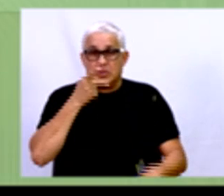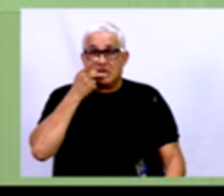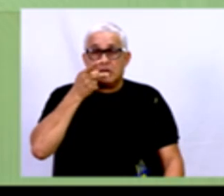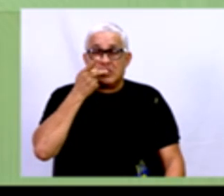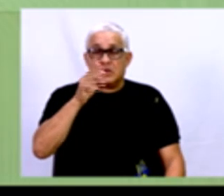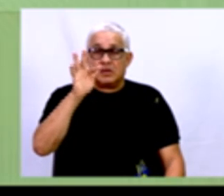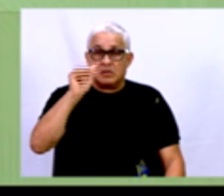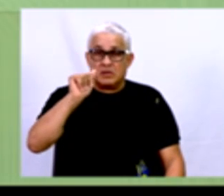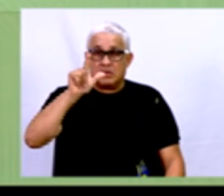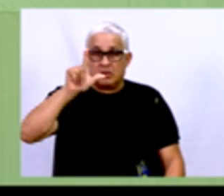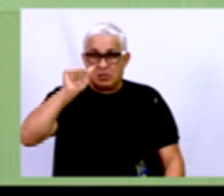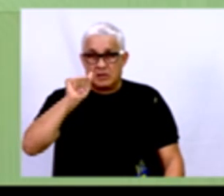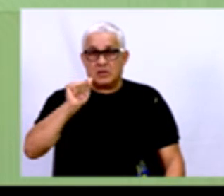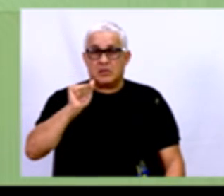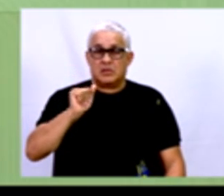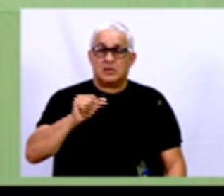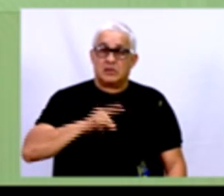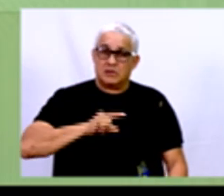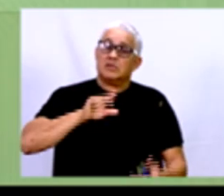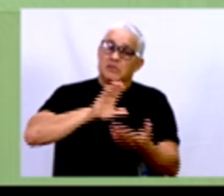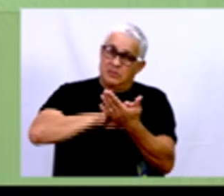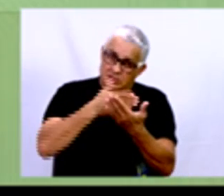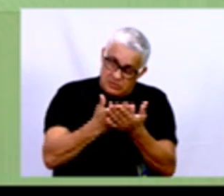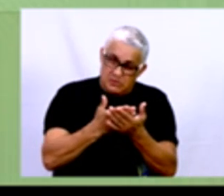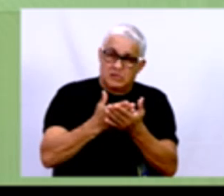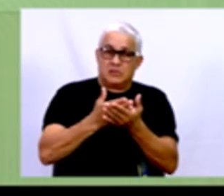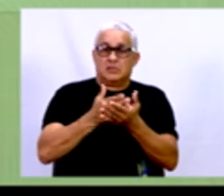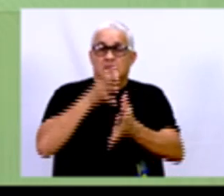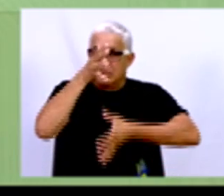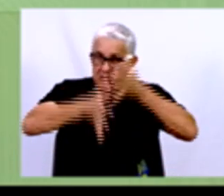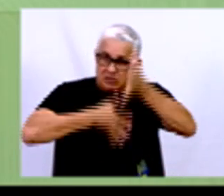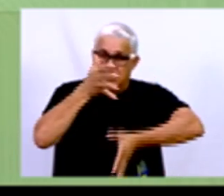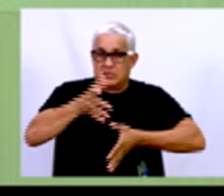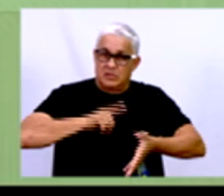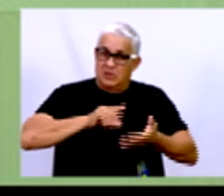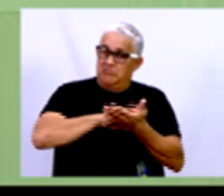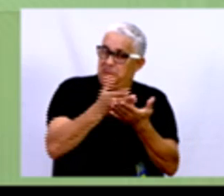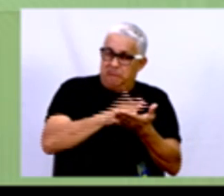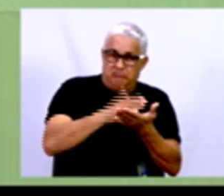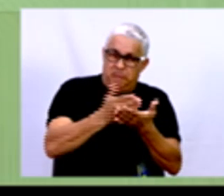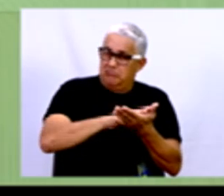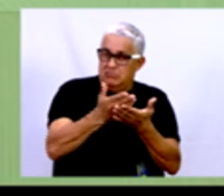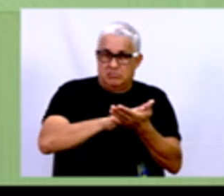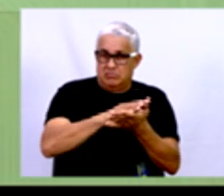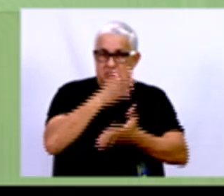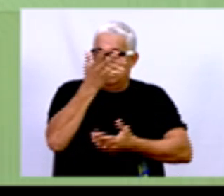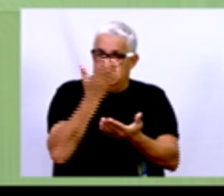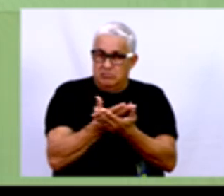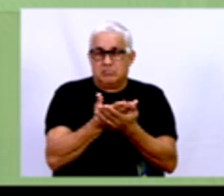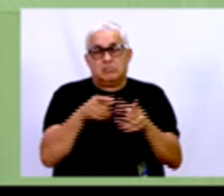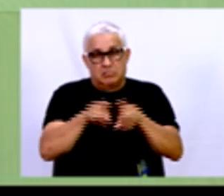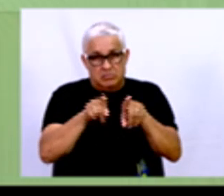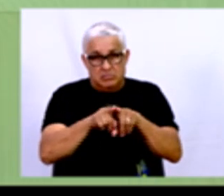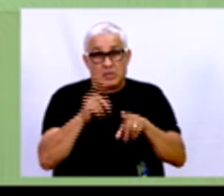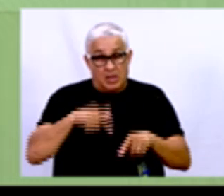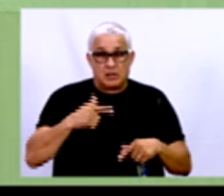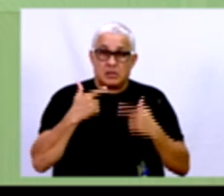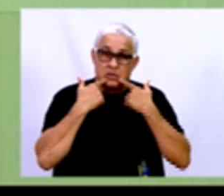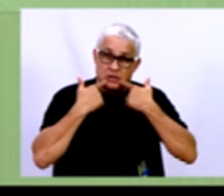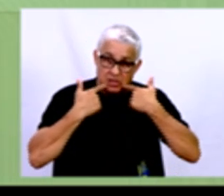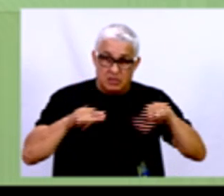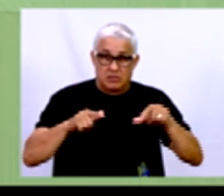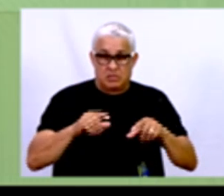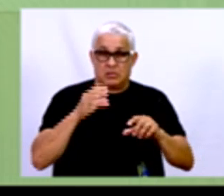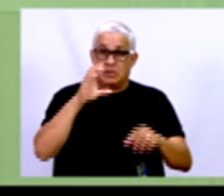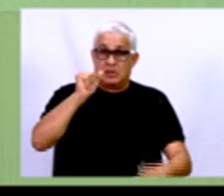Então, temos também o intérprete da linguagem de sinais, né? Que está interpretando essa aula, também é uma linguagem, também é